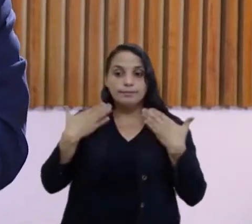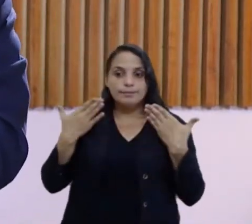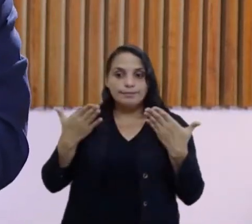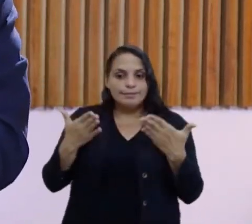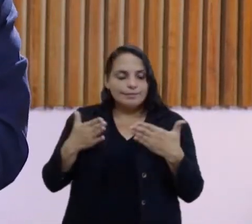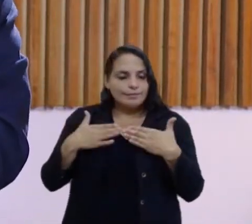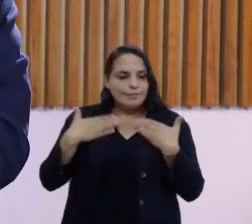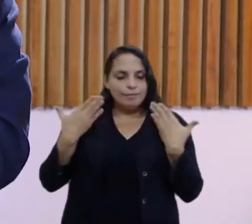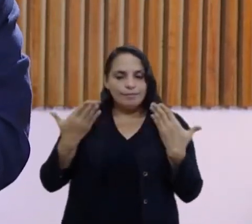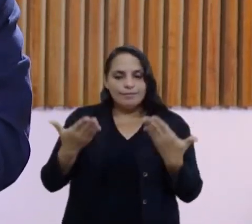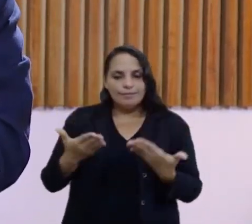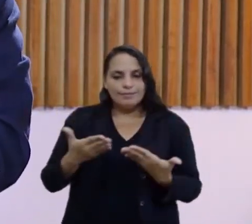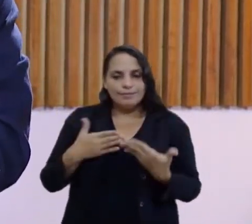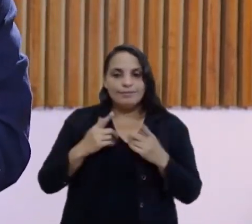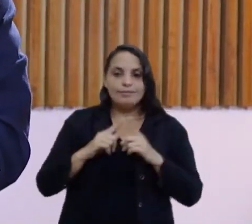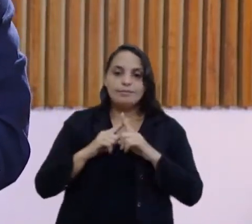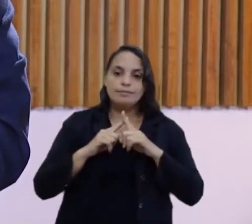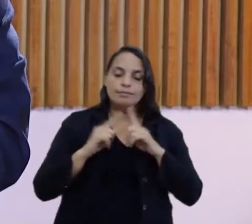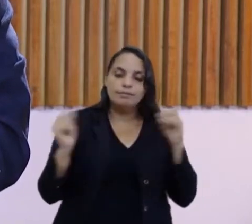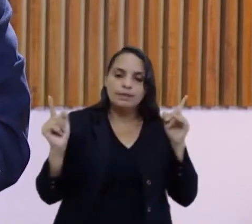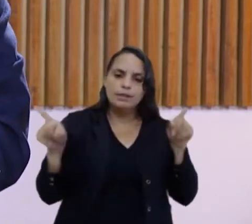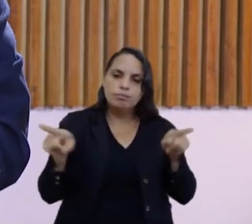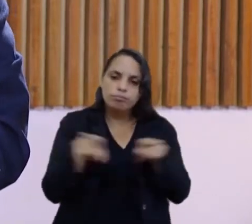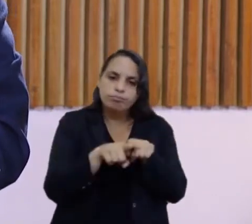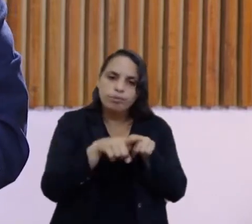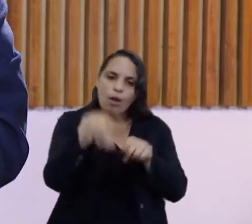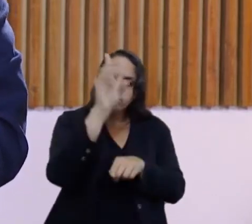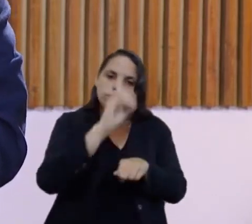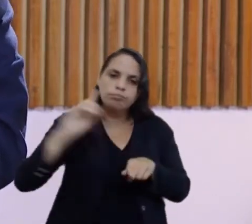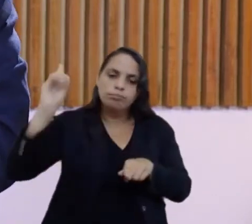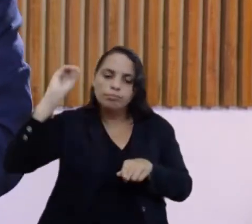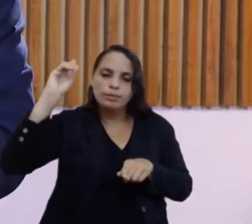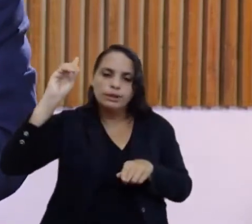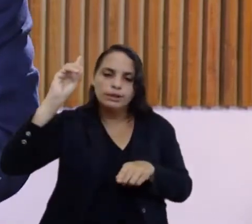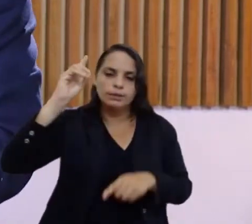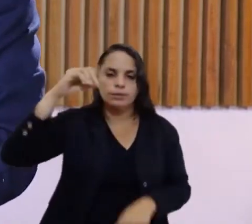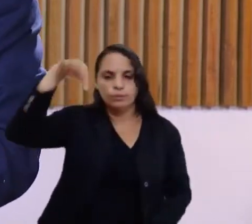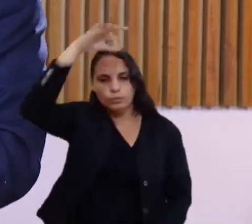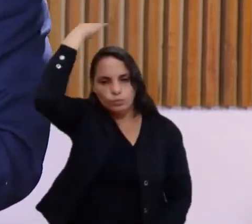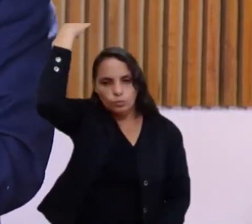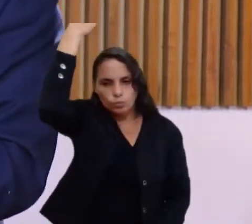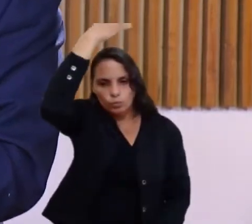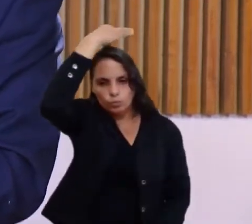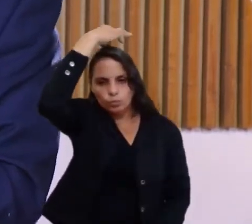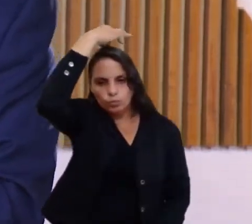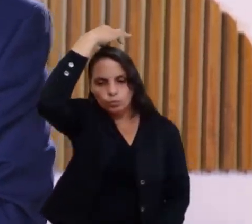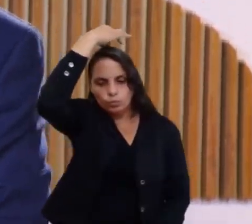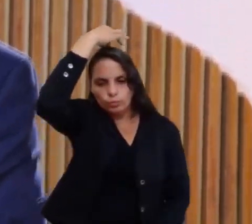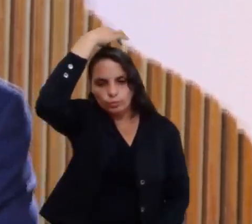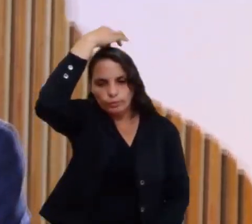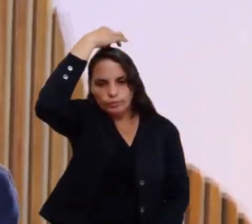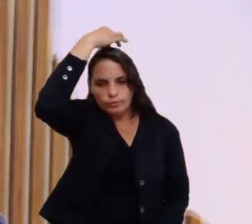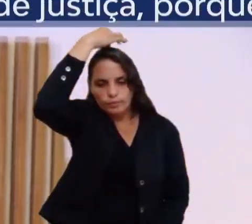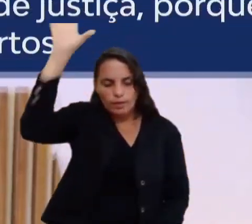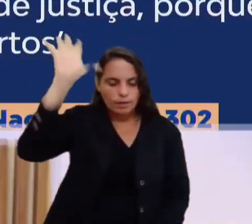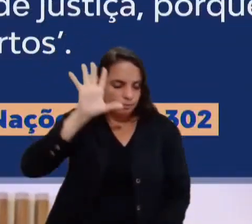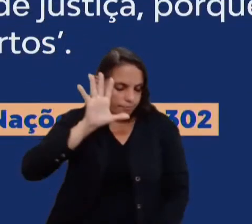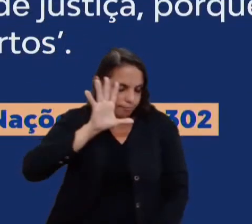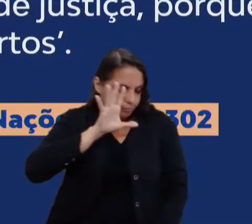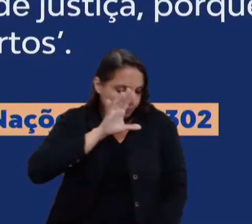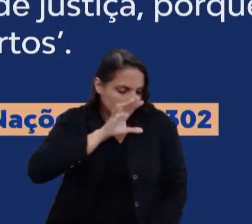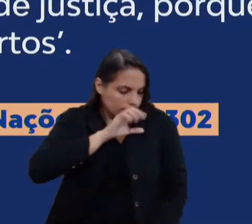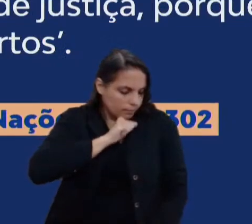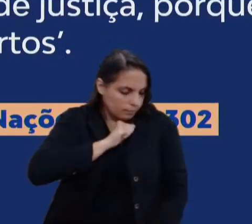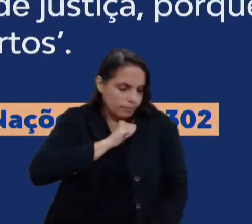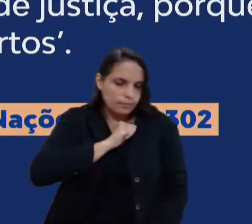mesmos. Mas essa obra é obra de Deus, é obra do Espírito Santo. Diz assim, o puro elemento do amor dará expansão à alma,